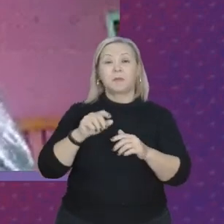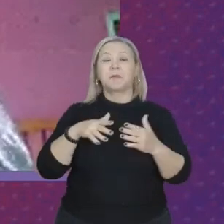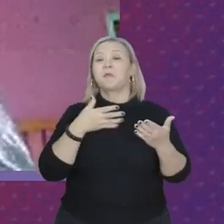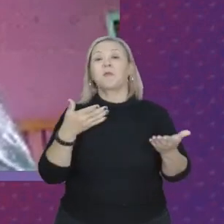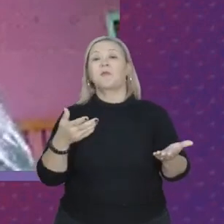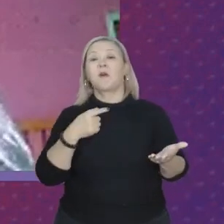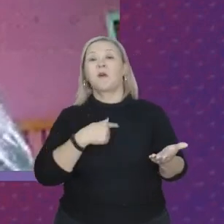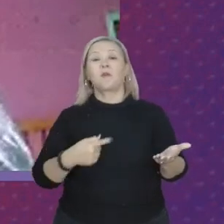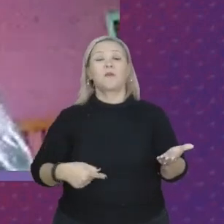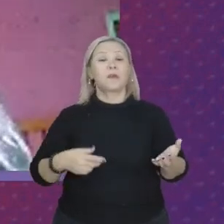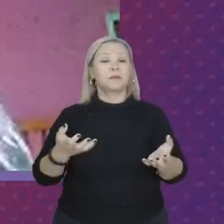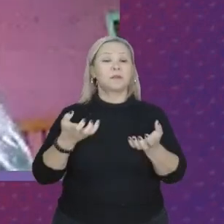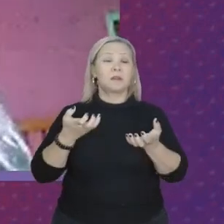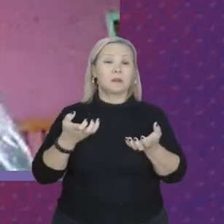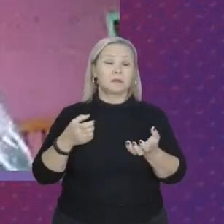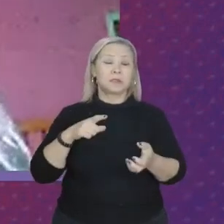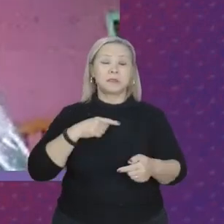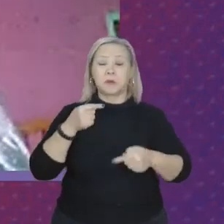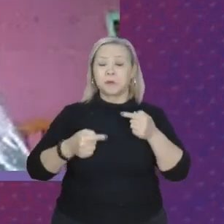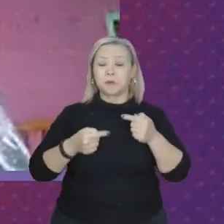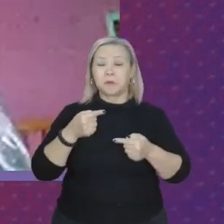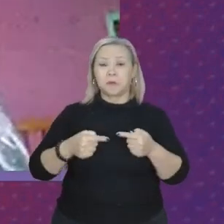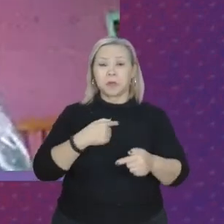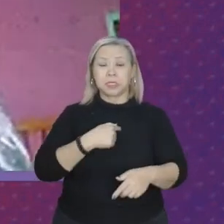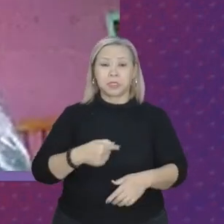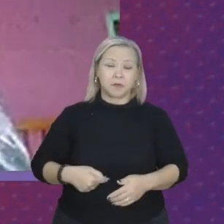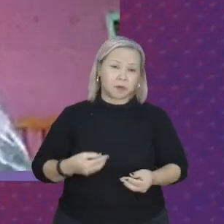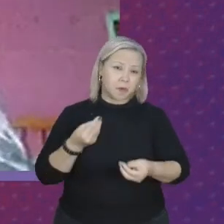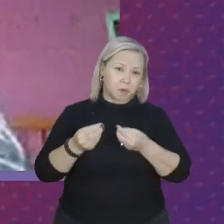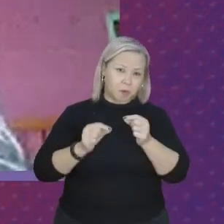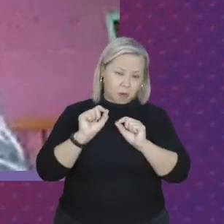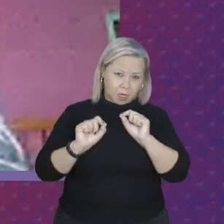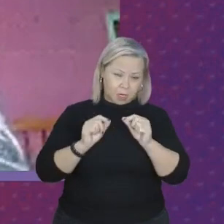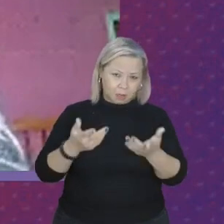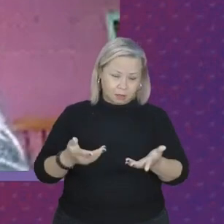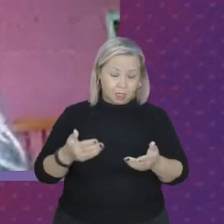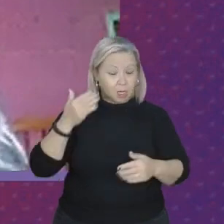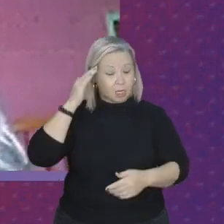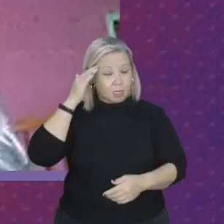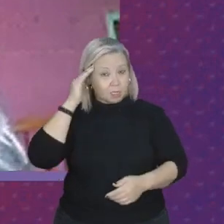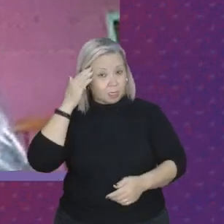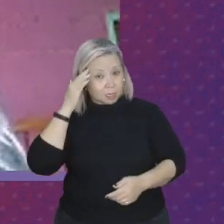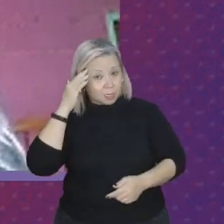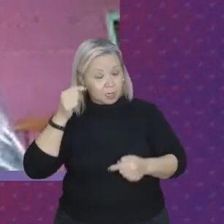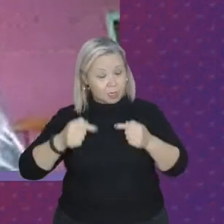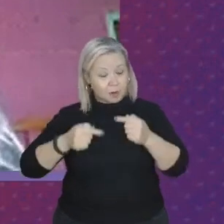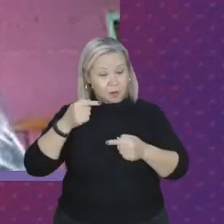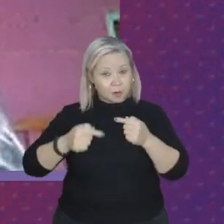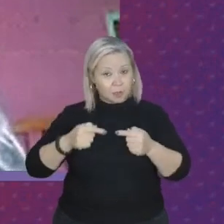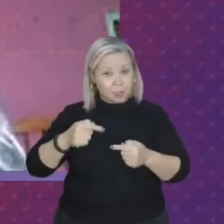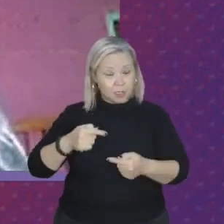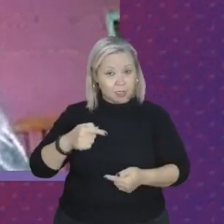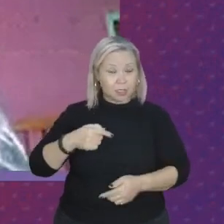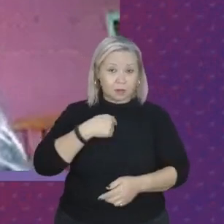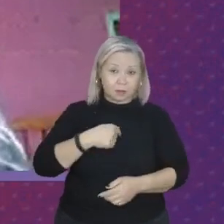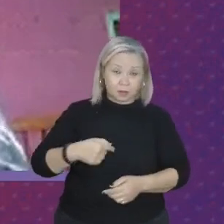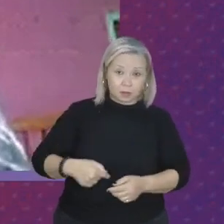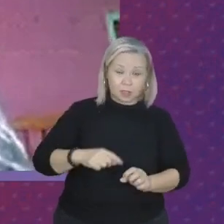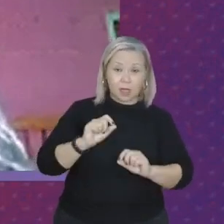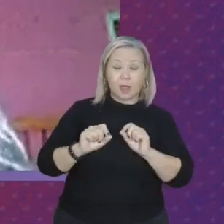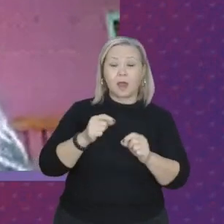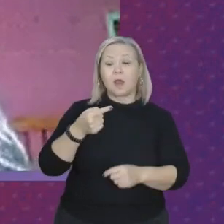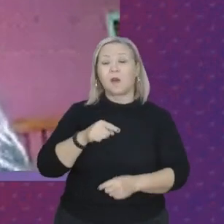gente quer, o que a gente quer enquanto política de Estado, né? E aí entender que a política de Estado não é uma política de governo, a política de Estado é aquilo que